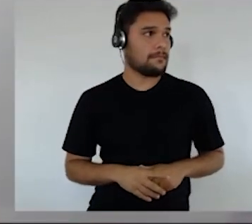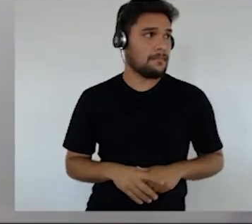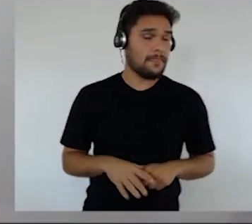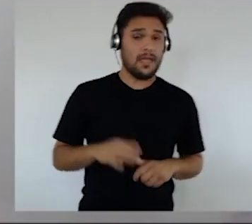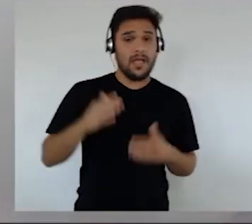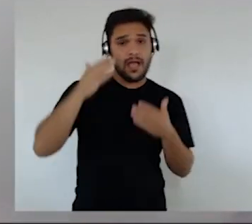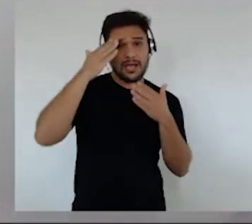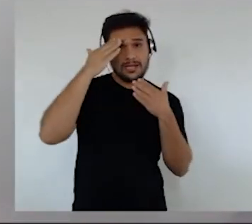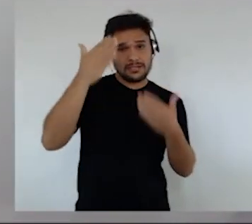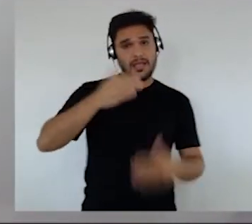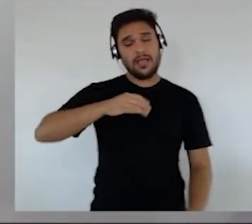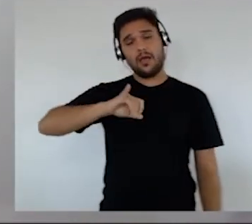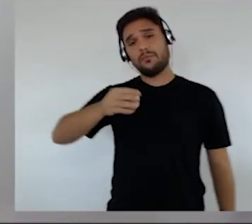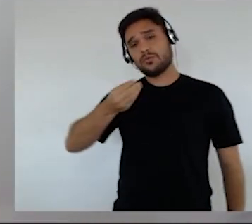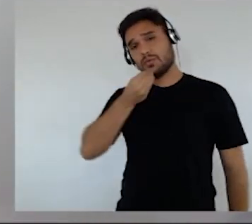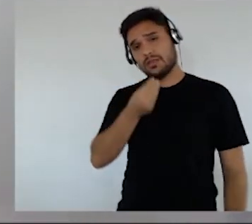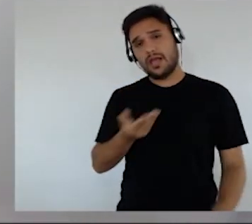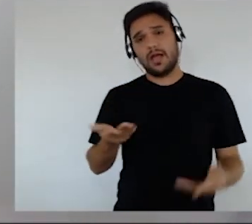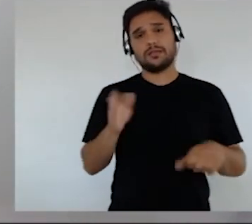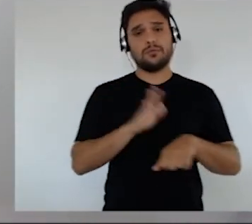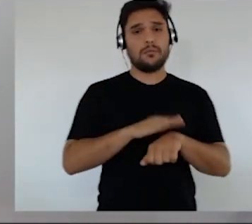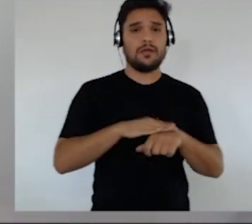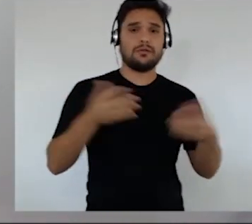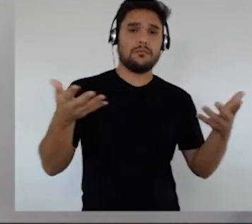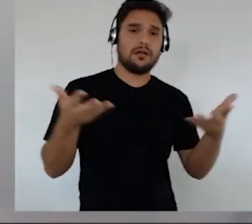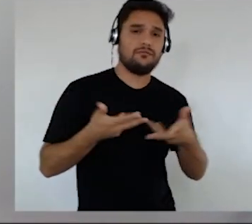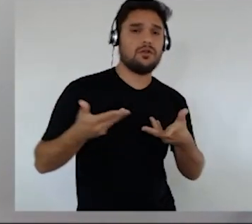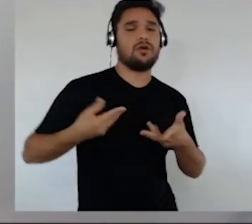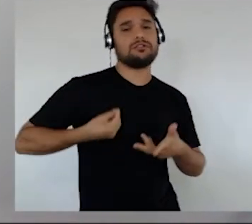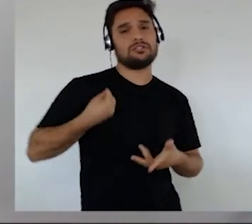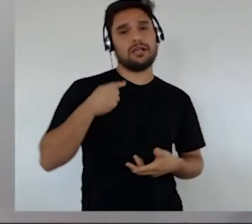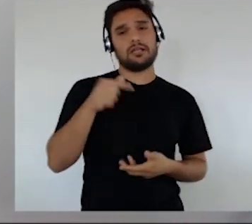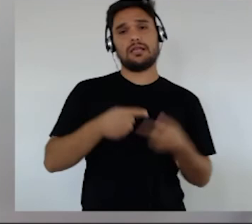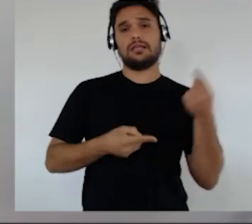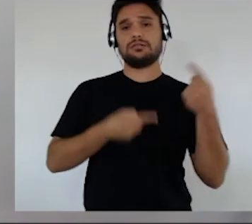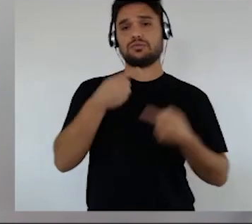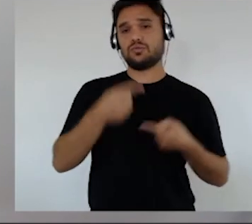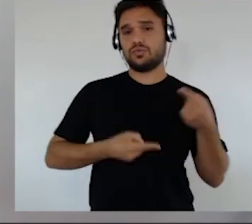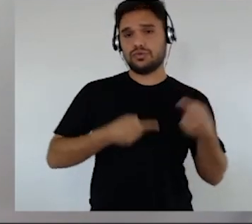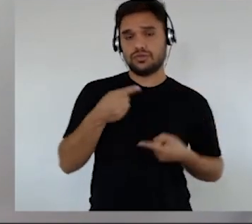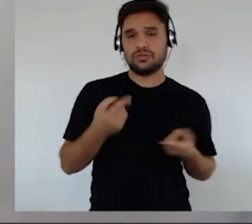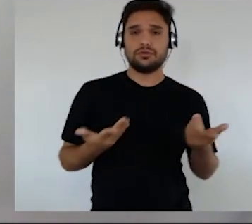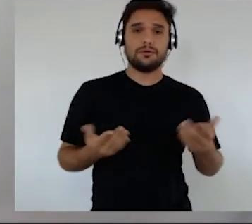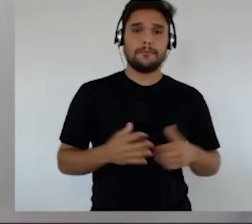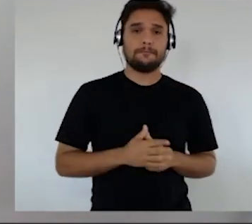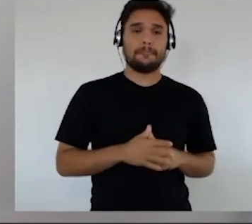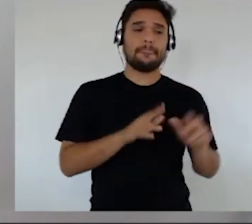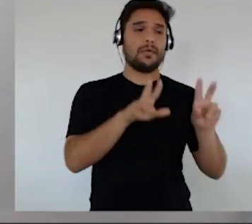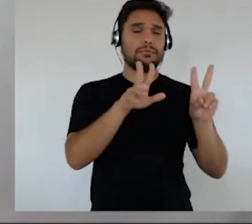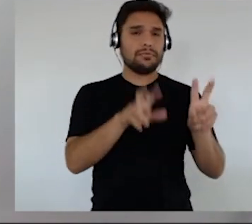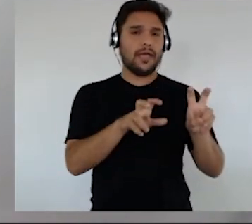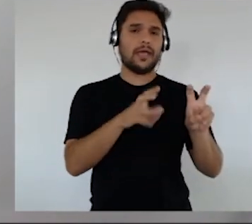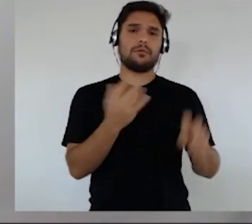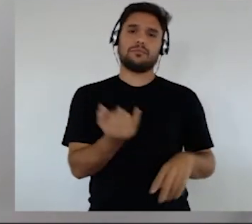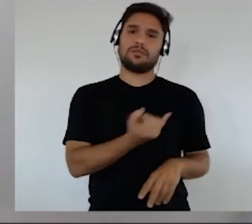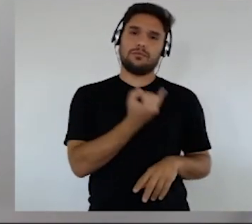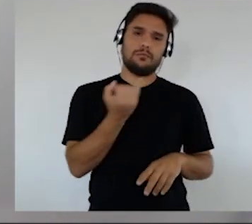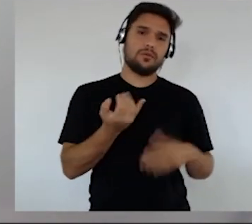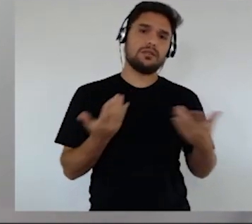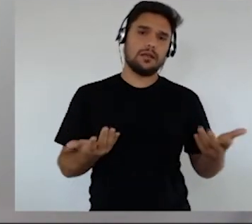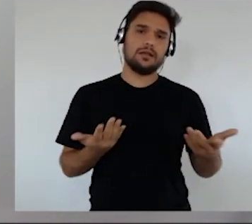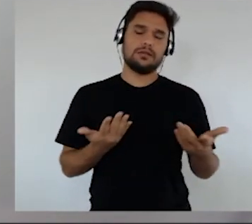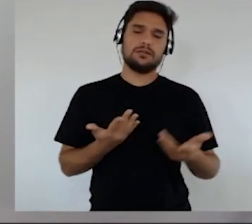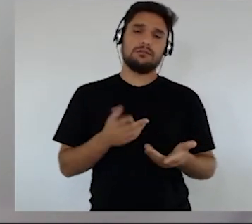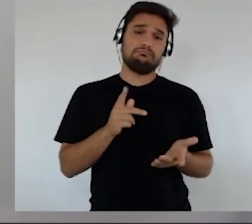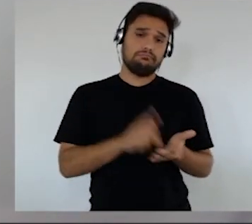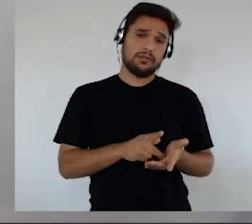Só agradecer a oportunidade, né? Um momento maravilhoso de a gente estar aqui discutindo temáticas tão importantes, né? E que,